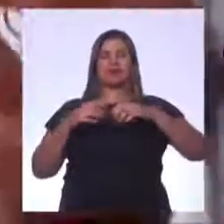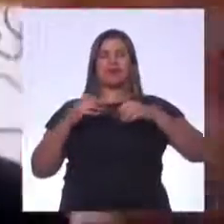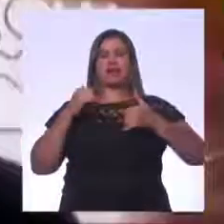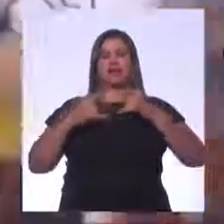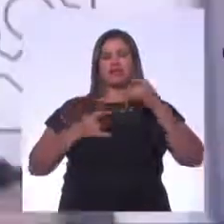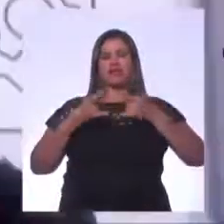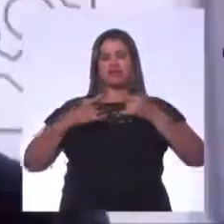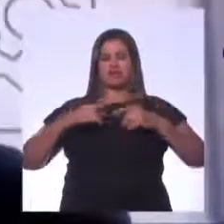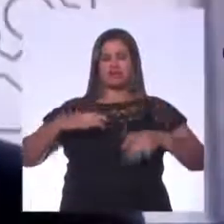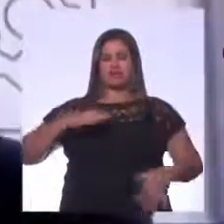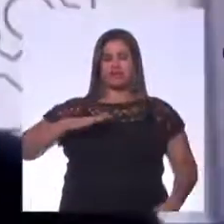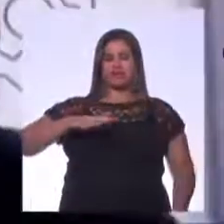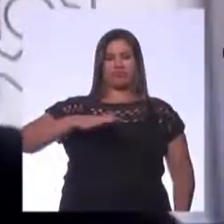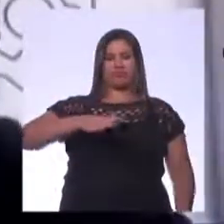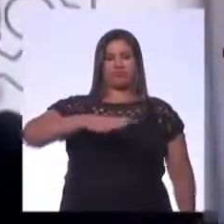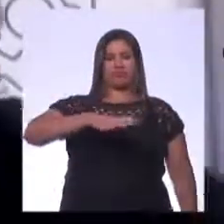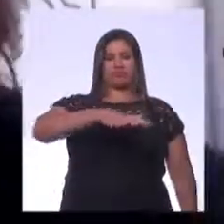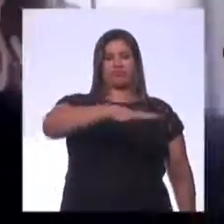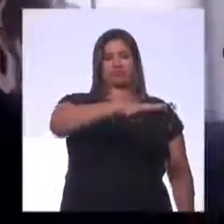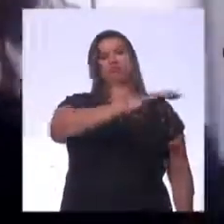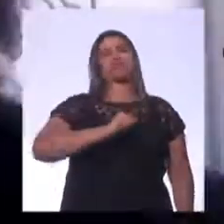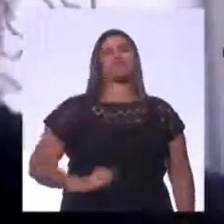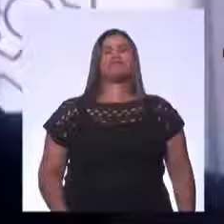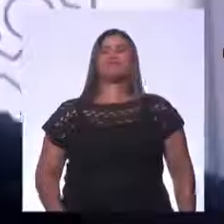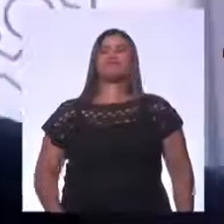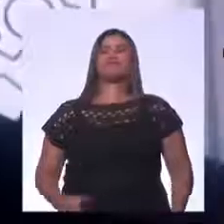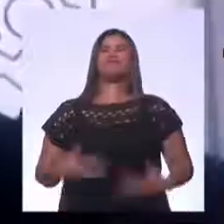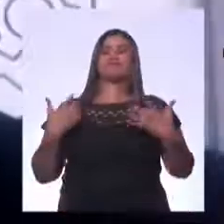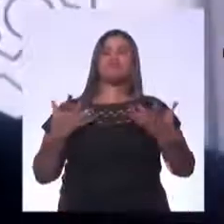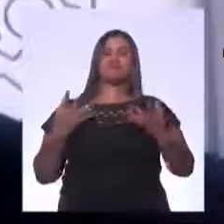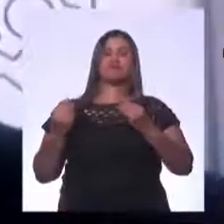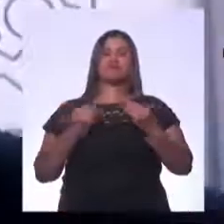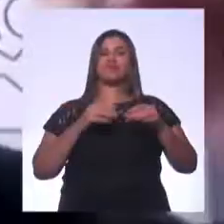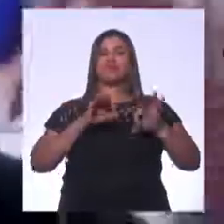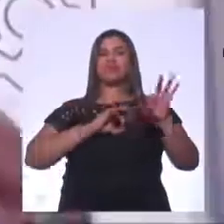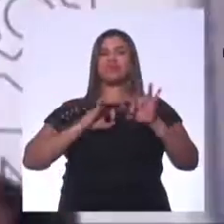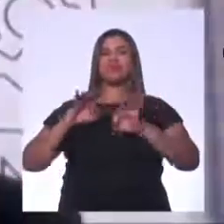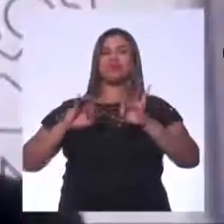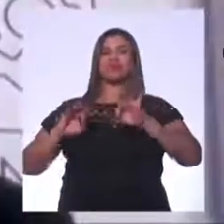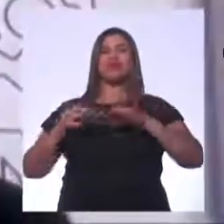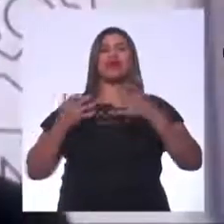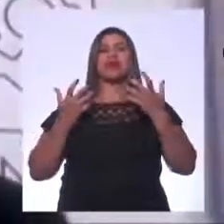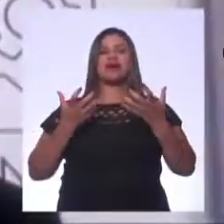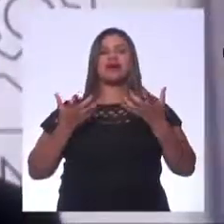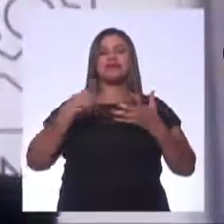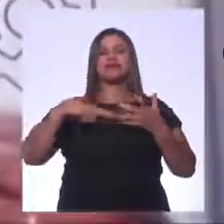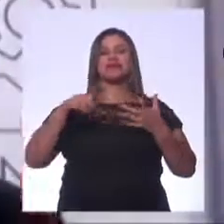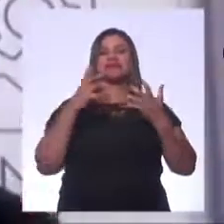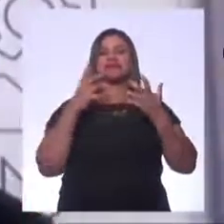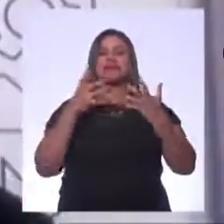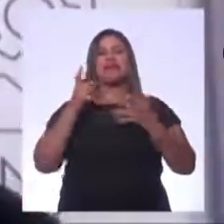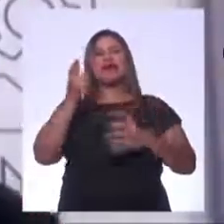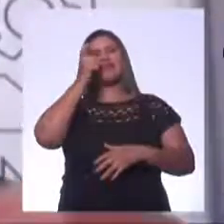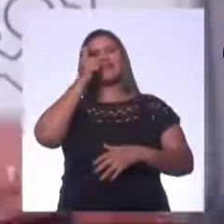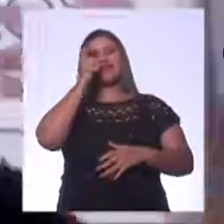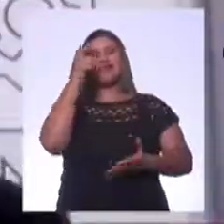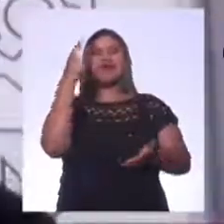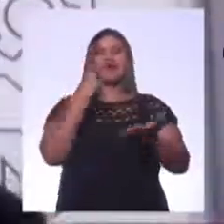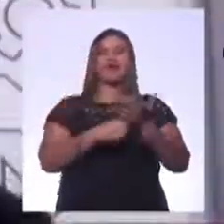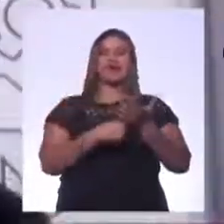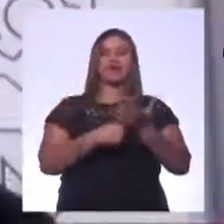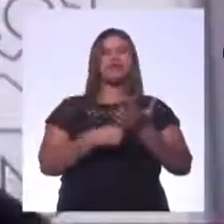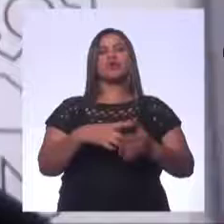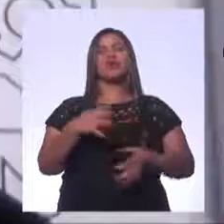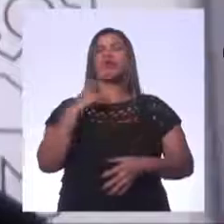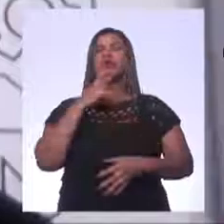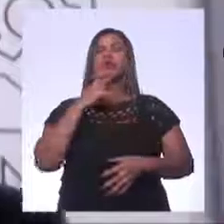escova caminhe. Então, são muitos projetos que a gente faz aqui, a gente quer muito que vocês venham, agendem,